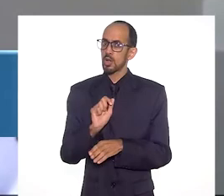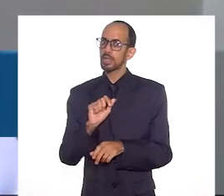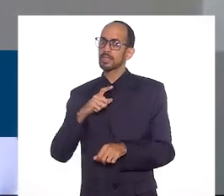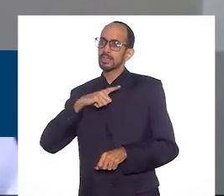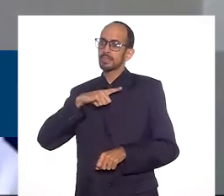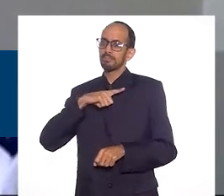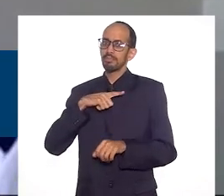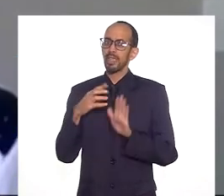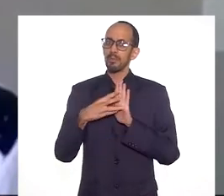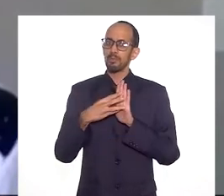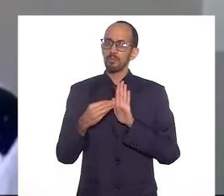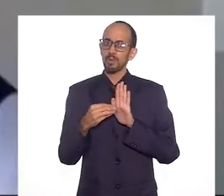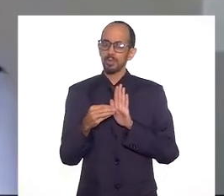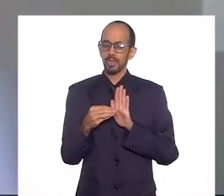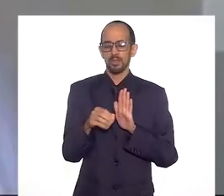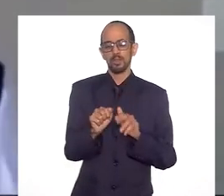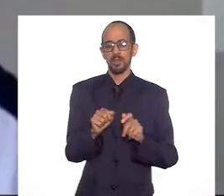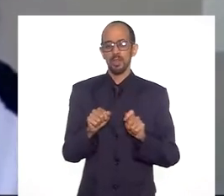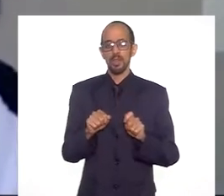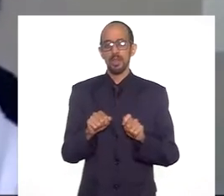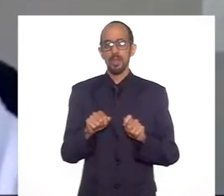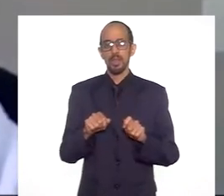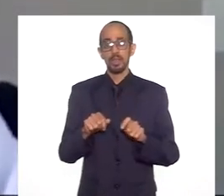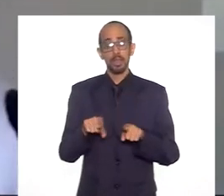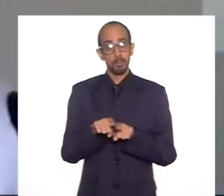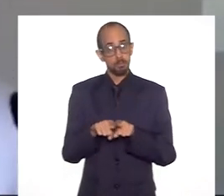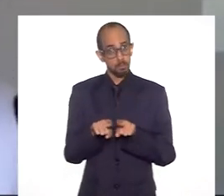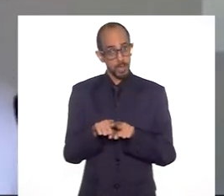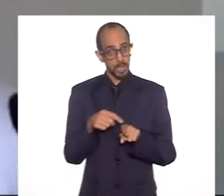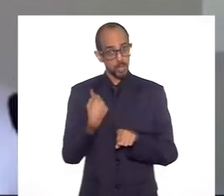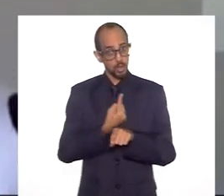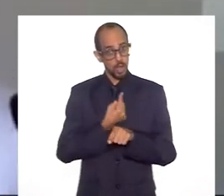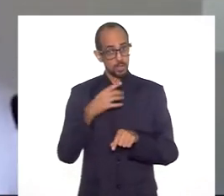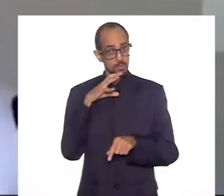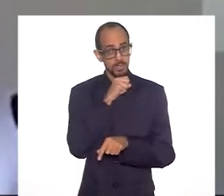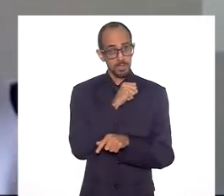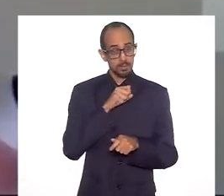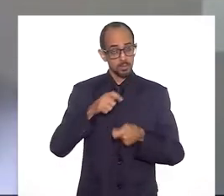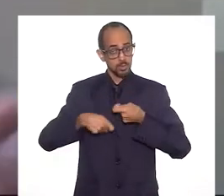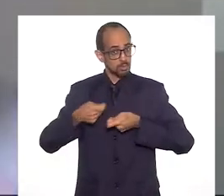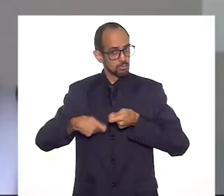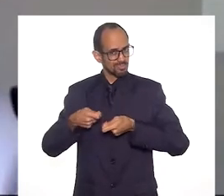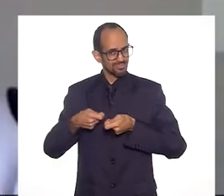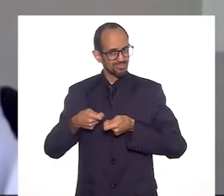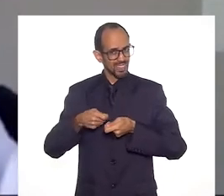estejam mensurando o seu impacto. Por outro lado, a gente vê que os negócios ainda